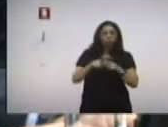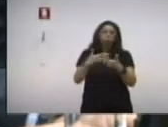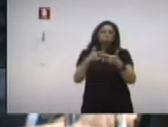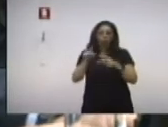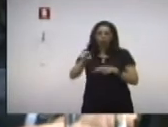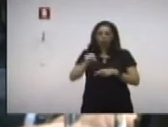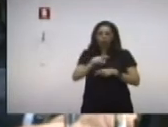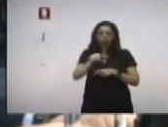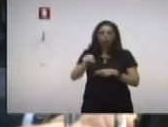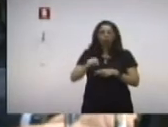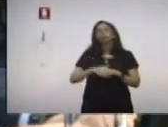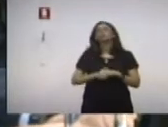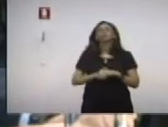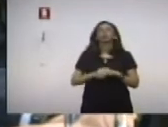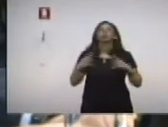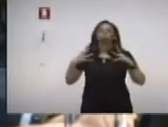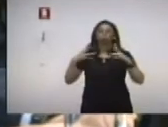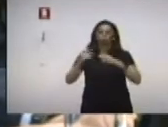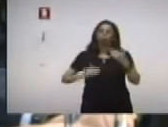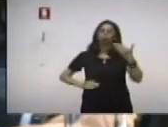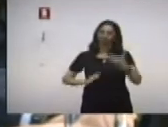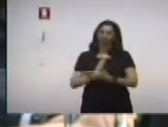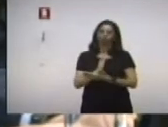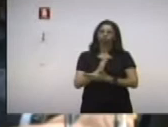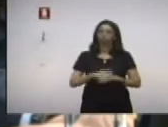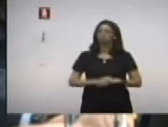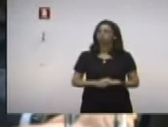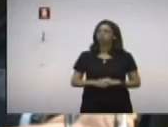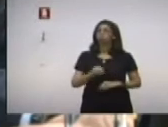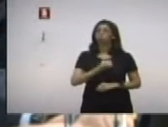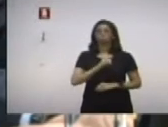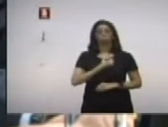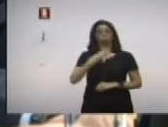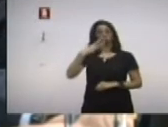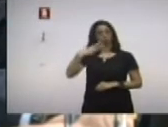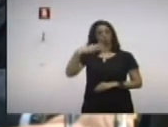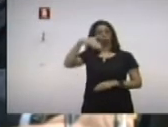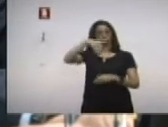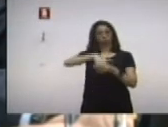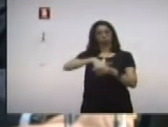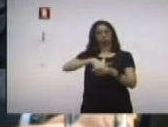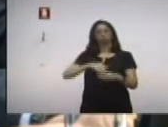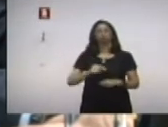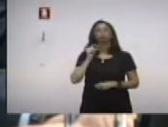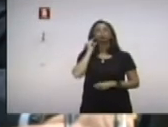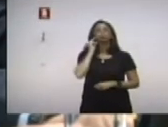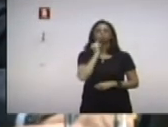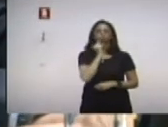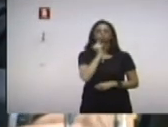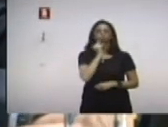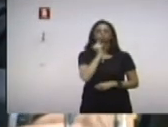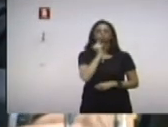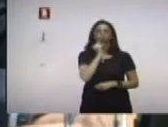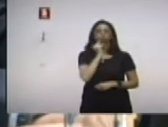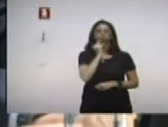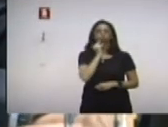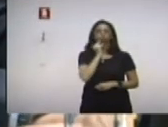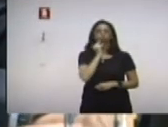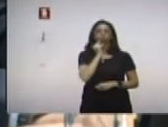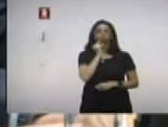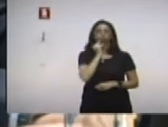número dois foi aprovado por unanimidade coloca em votação aditiva nº 3 do vereador do casamento